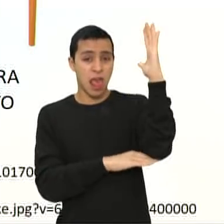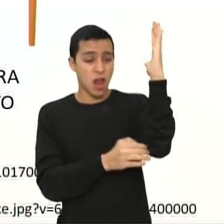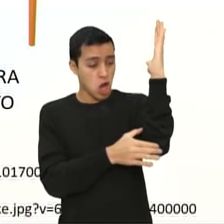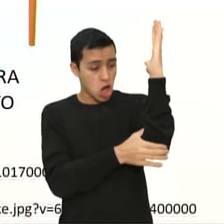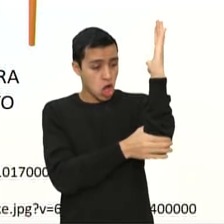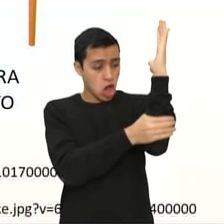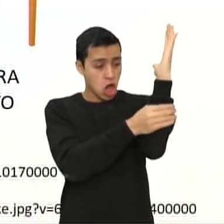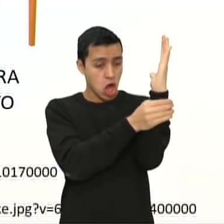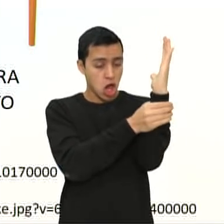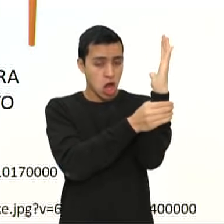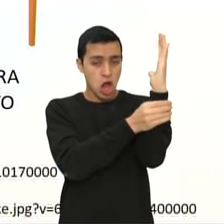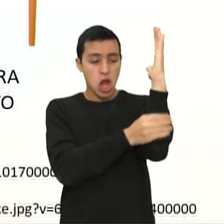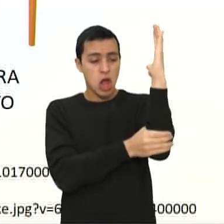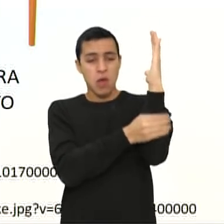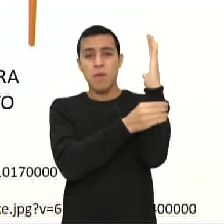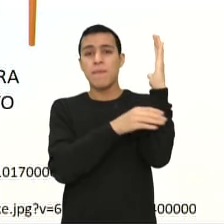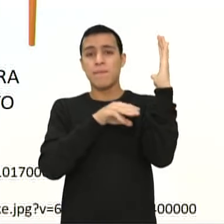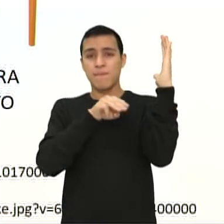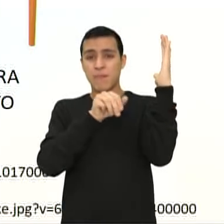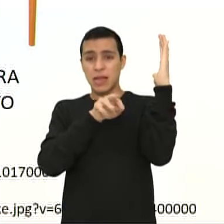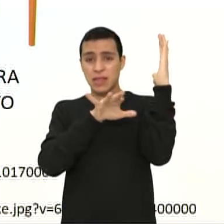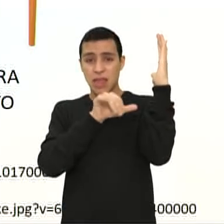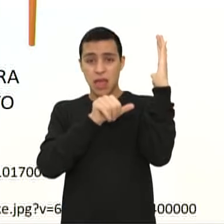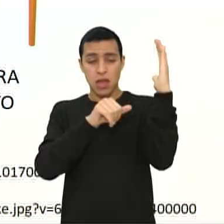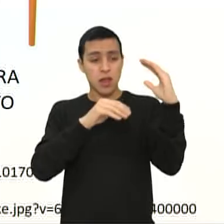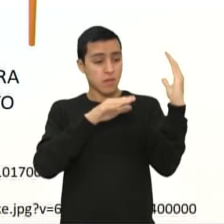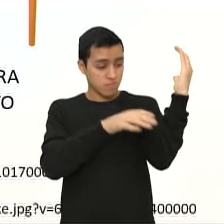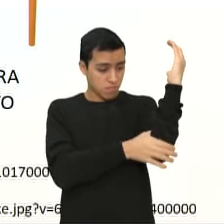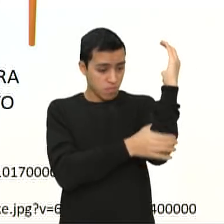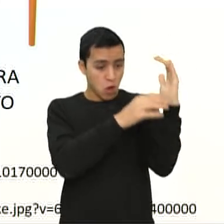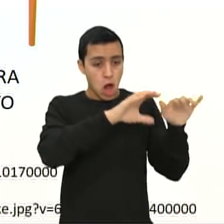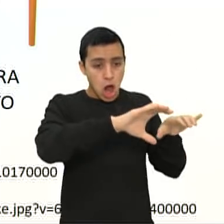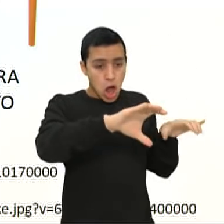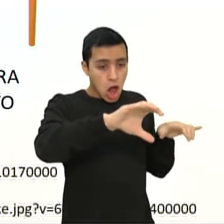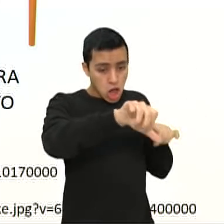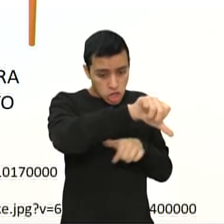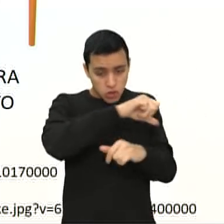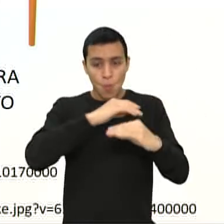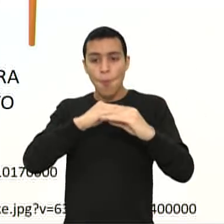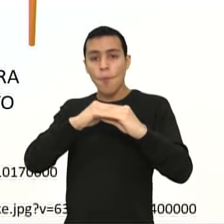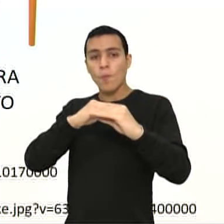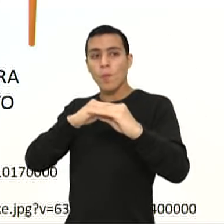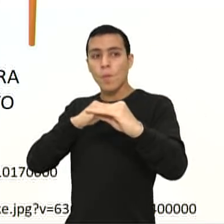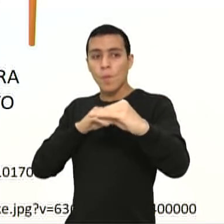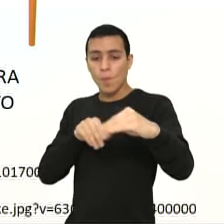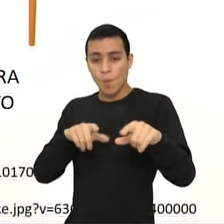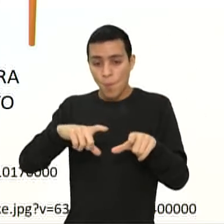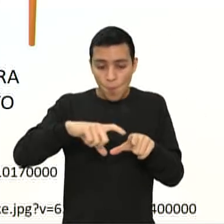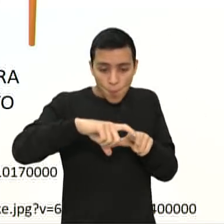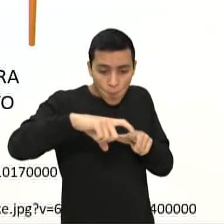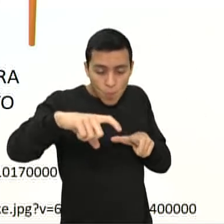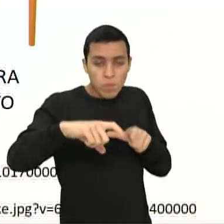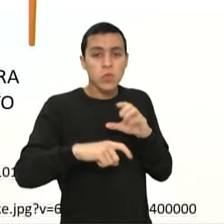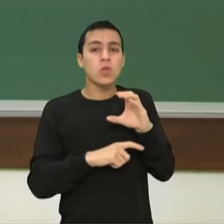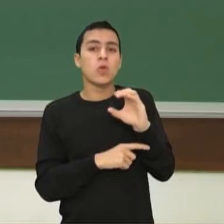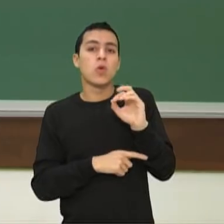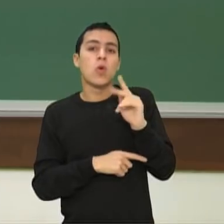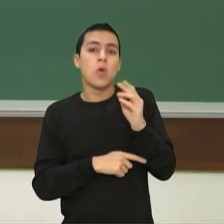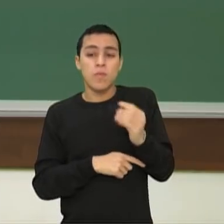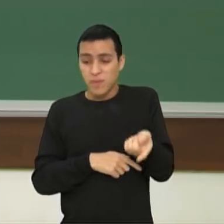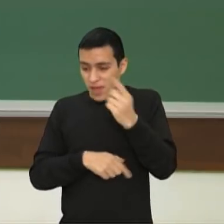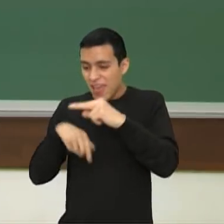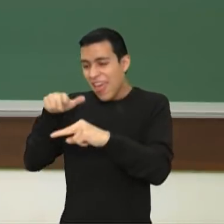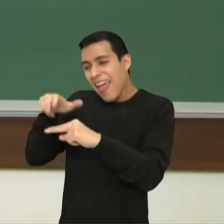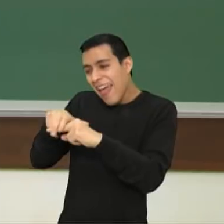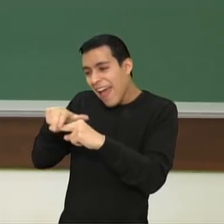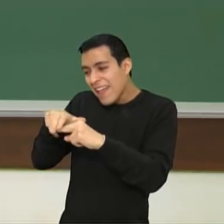árvore agora é a matéria. A tábua, que também é feita de madeira, é o corpo. E a cadeira, que é feita